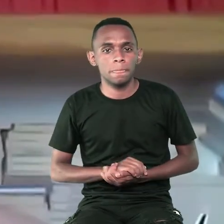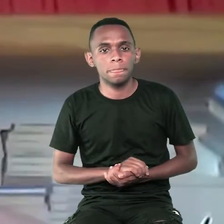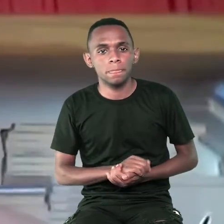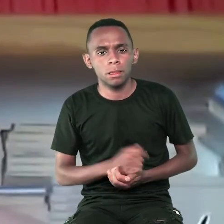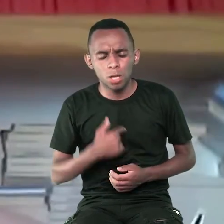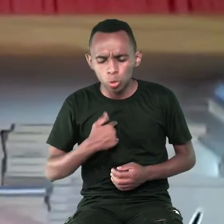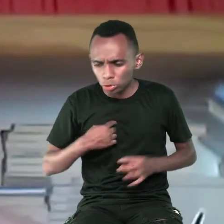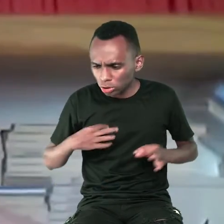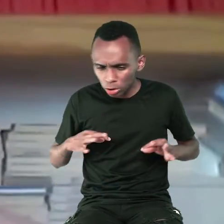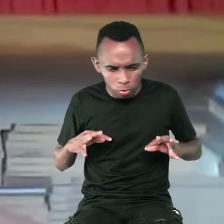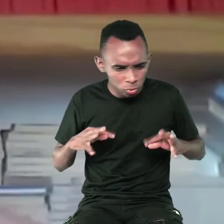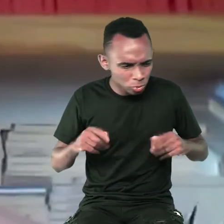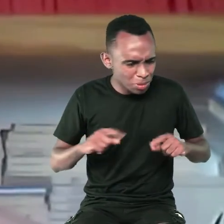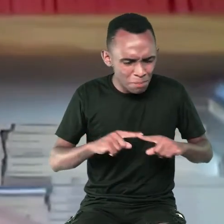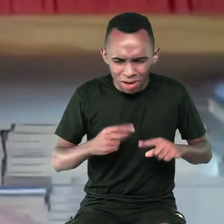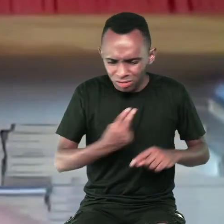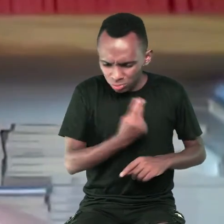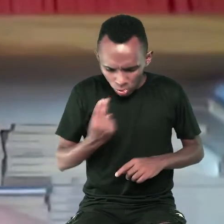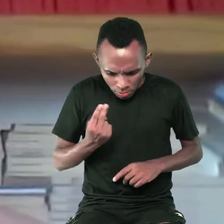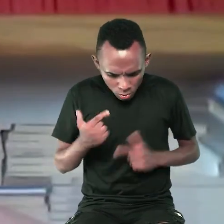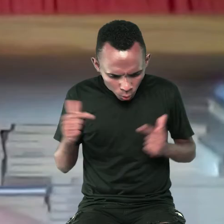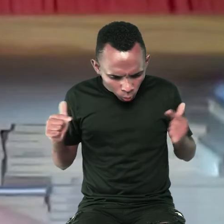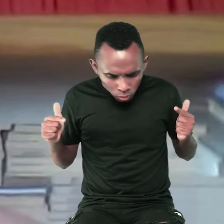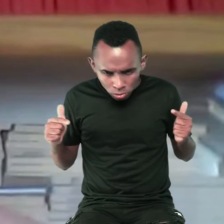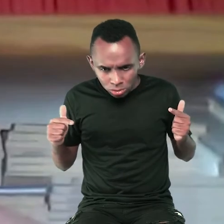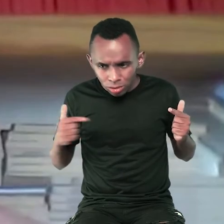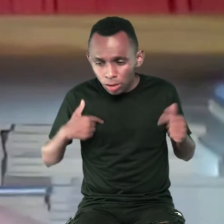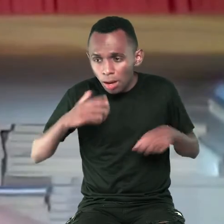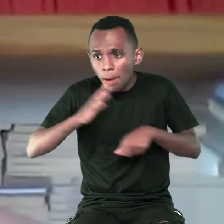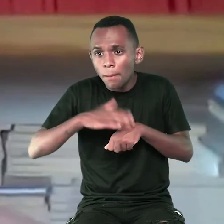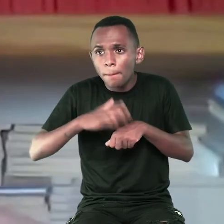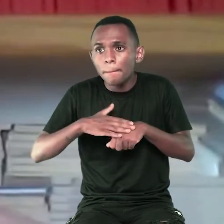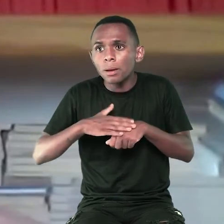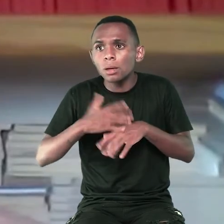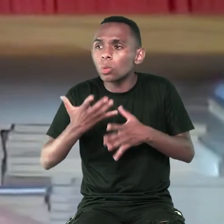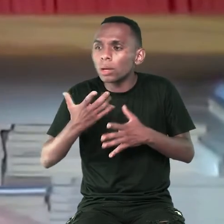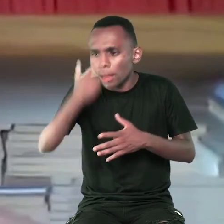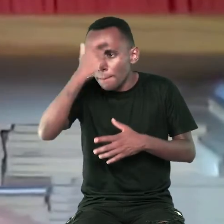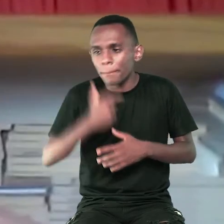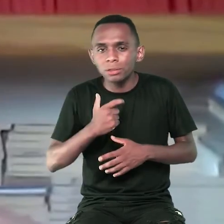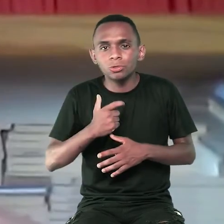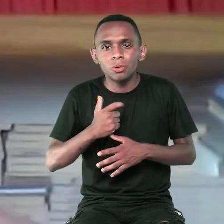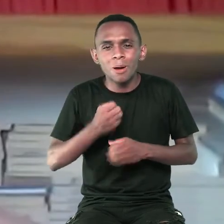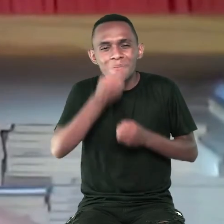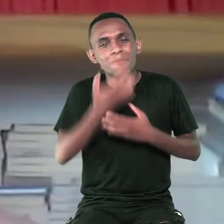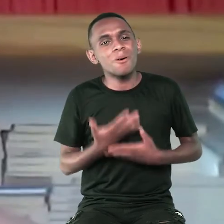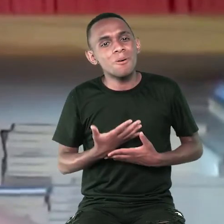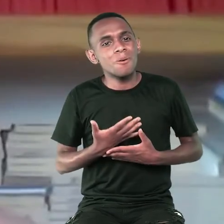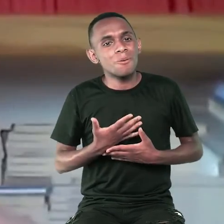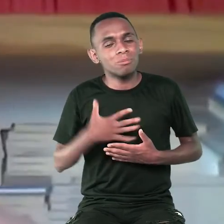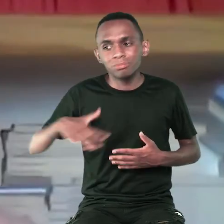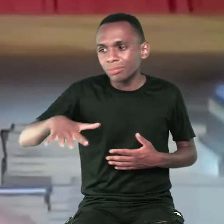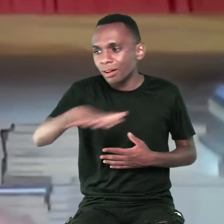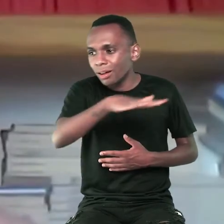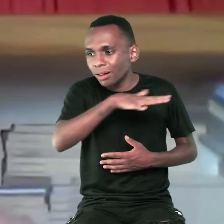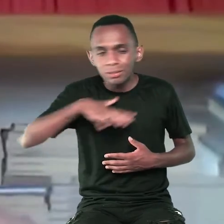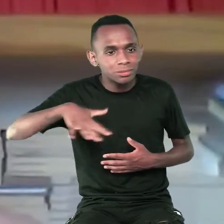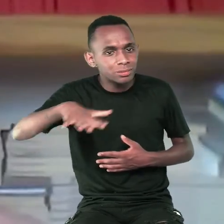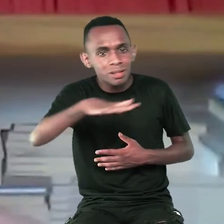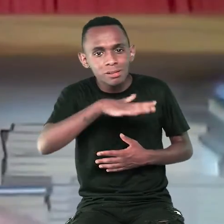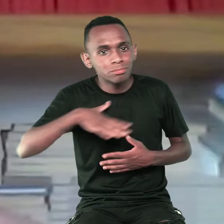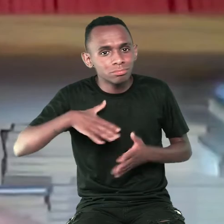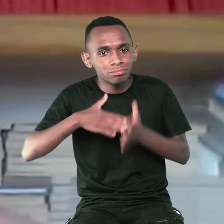Eu tinha tudo, menos o nome. Para mim, bastava a intenção de ser uma boa pessoa, sabe? Os passos seguiriam na sombra da